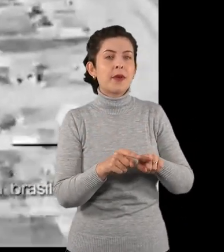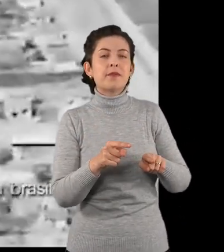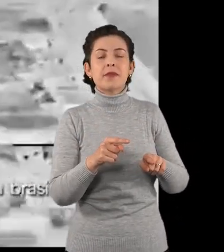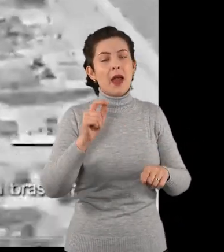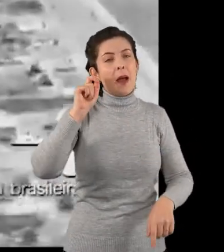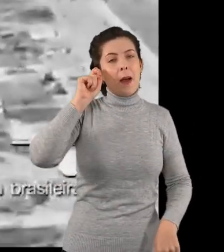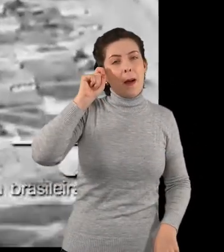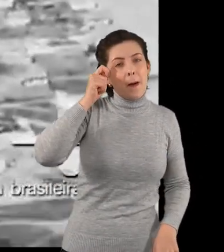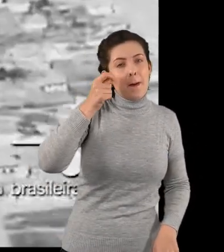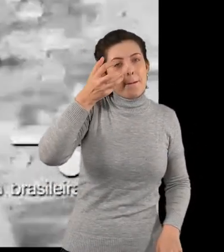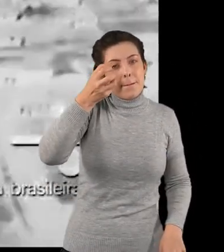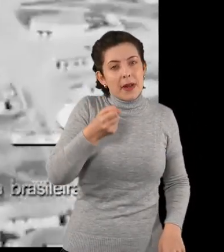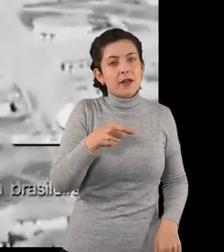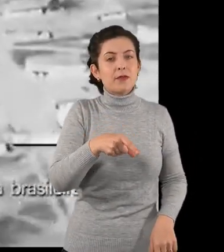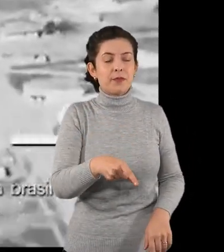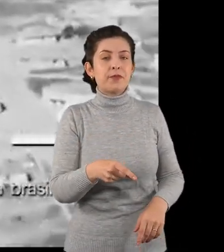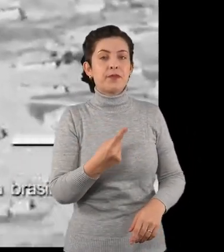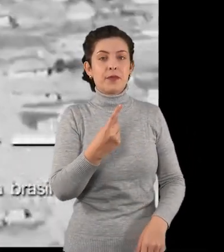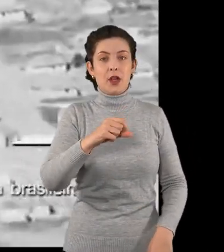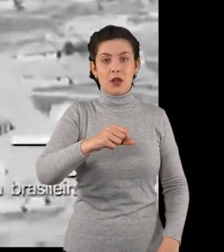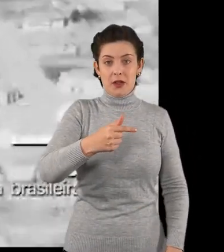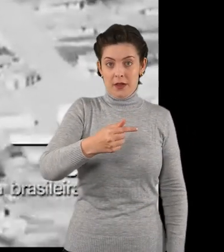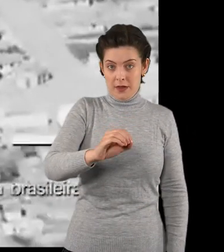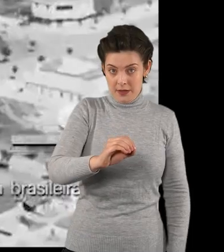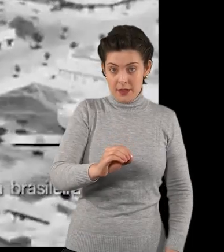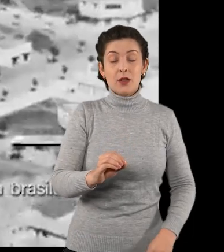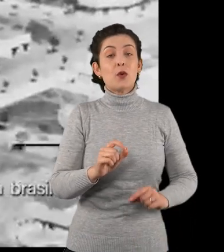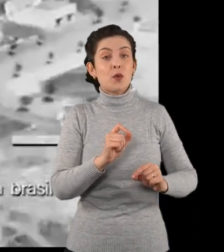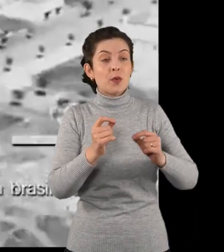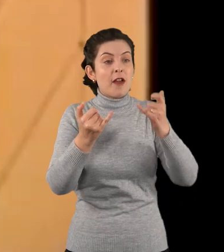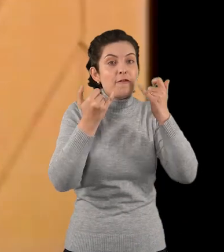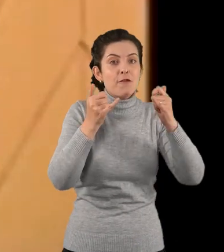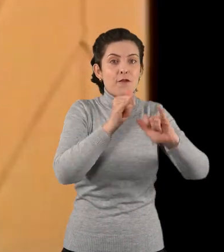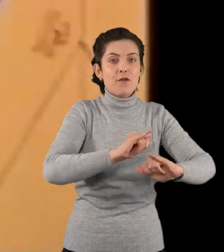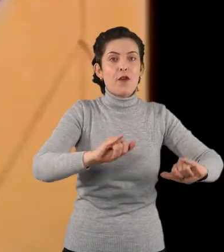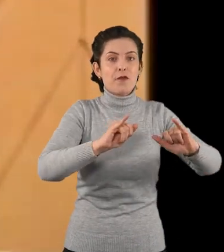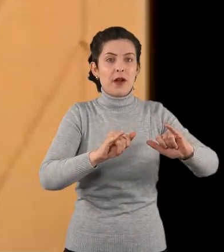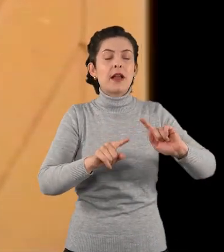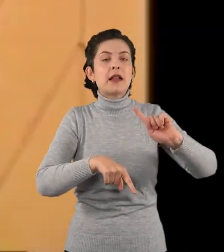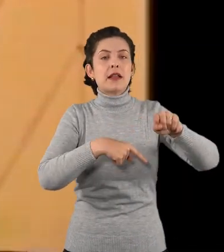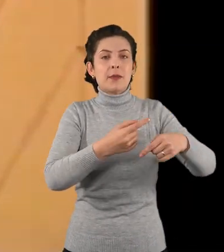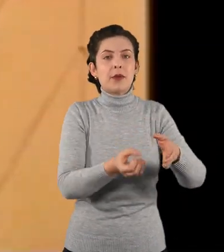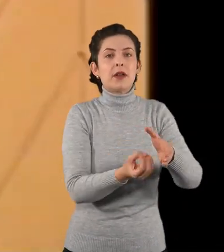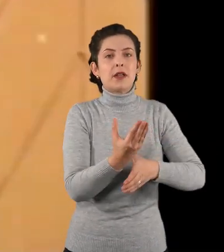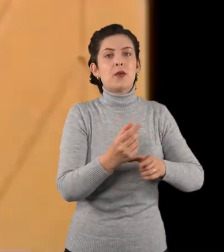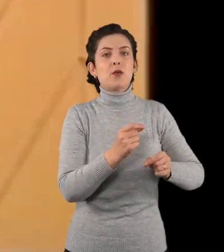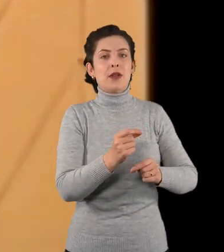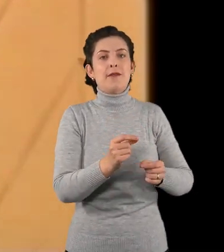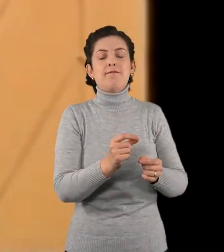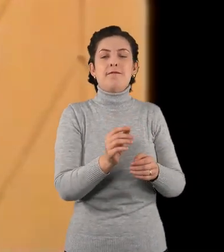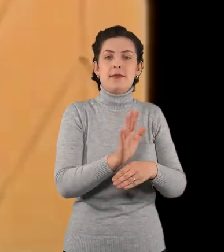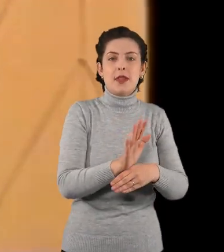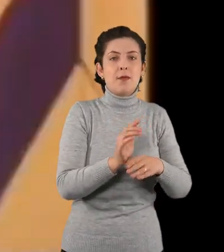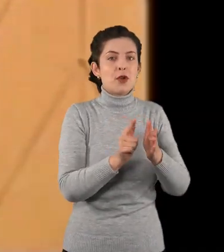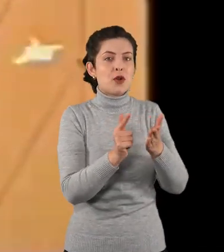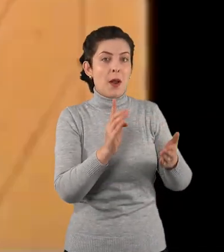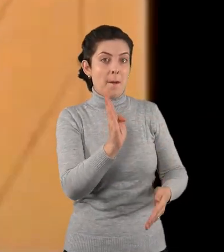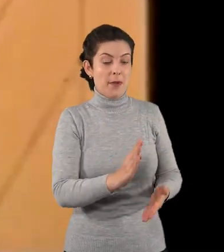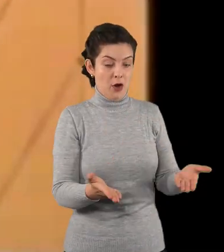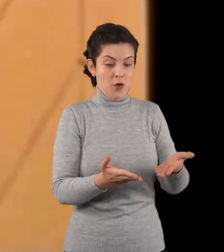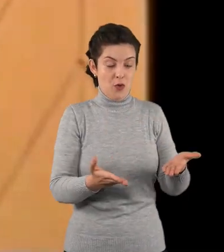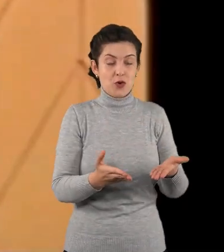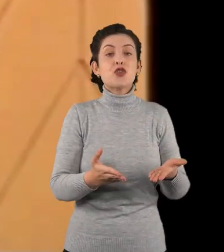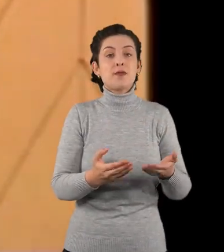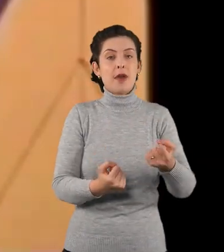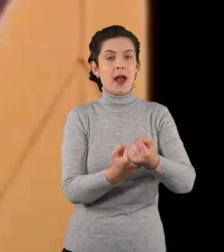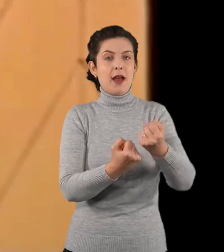e o sistema de cor preto e branco. Em 1970, o Cinejornal Informativo dá lugar ao Cinejornal Brasil Hoje,